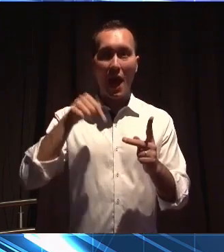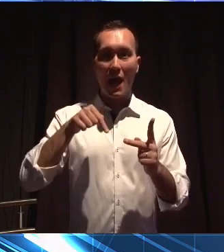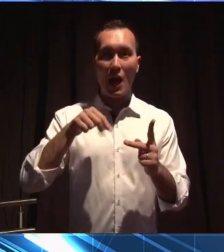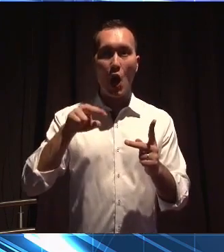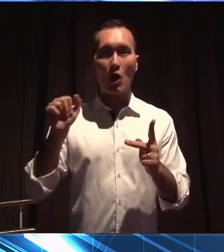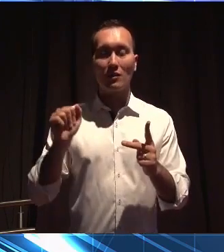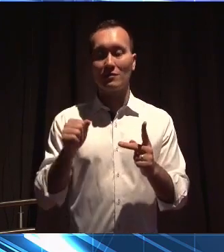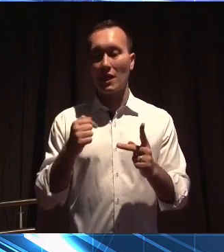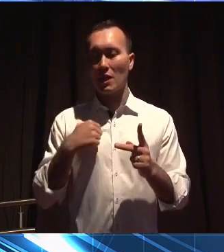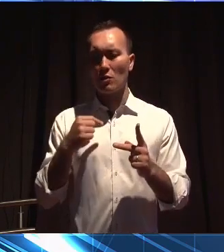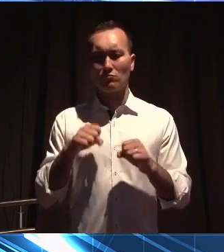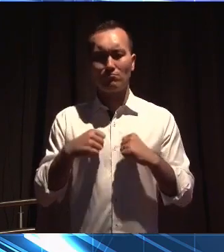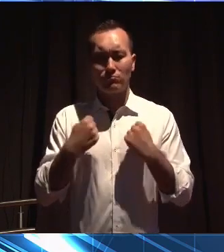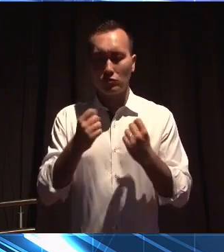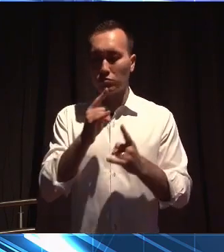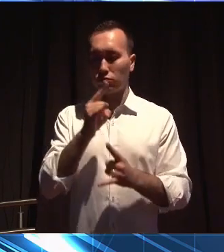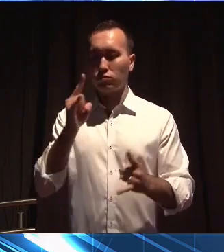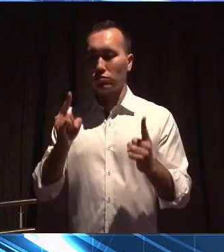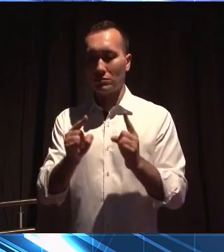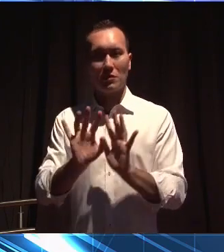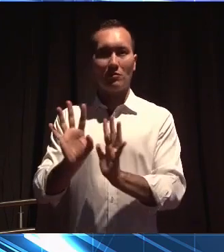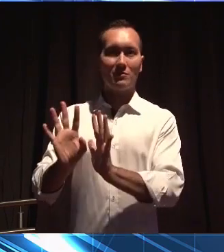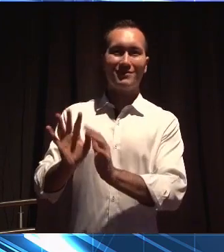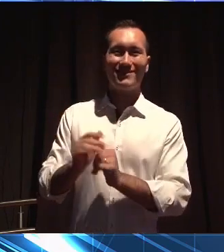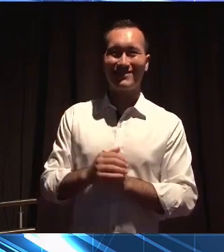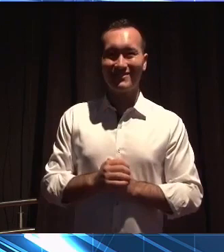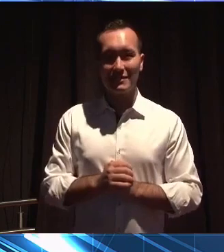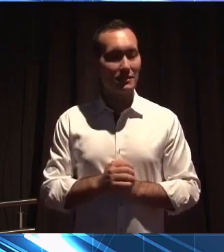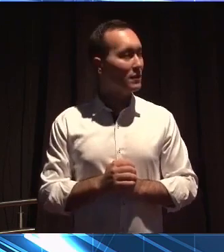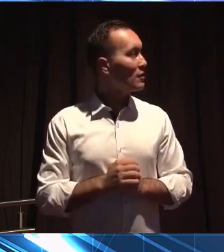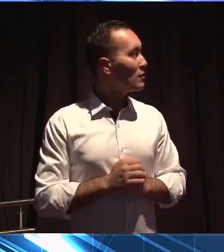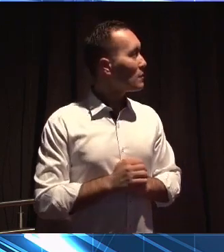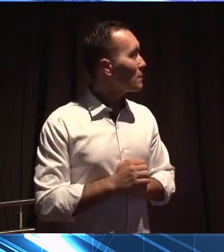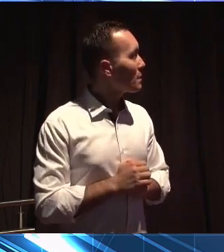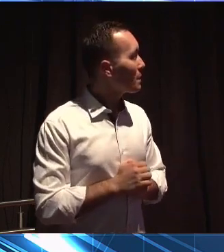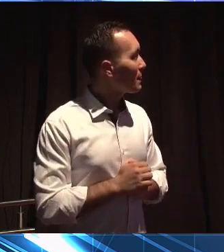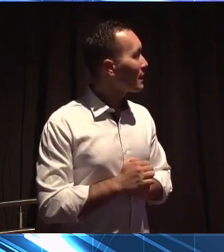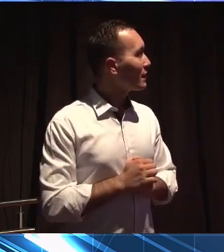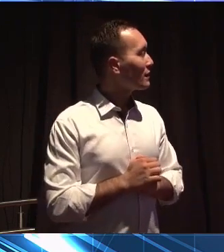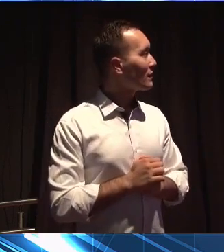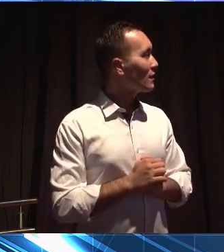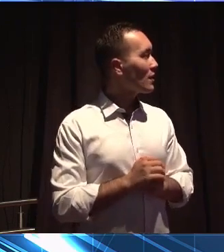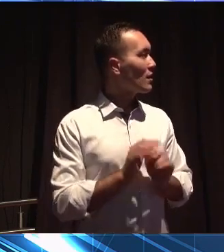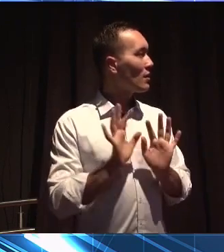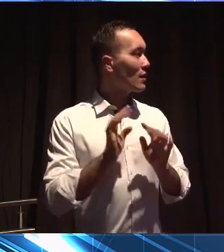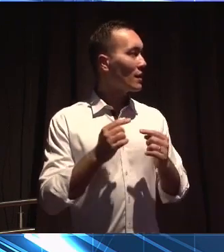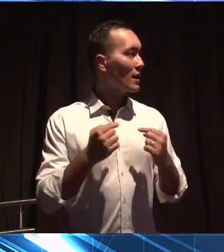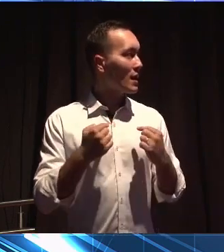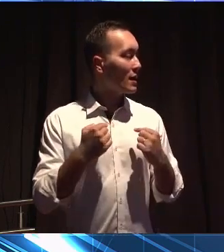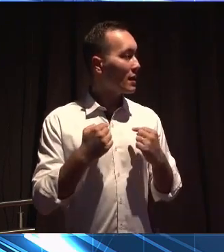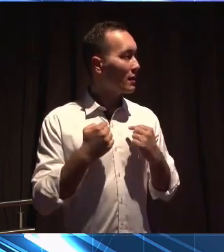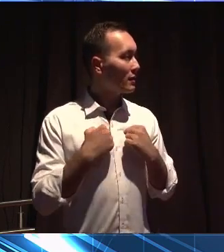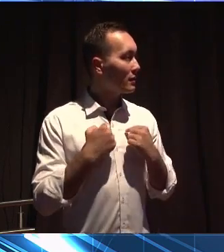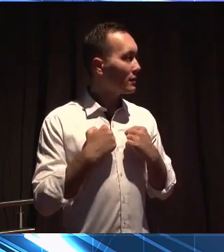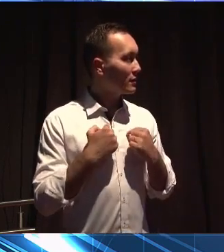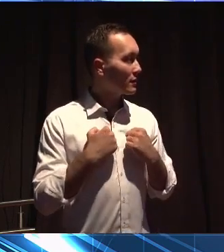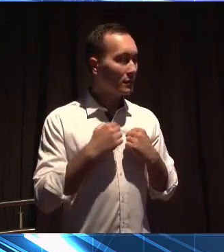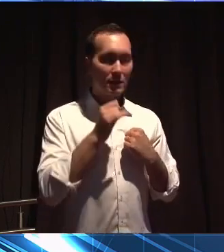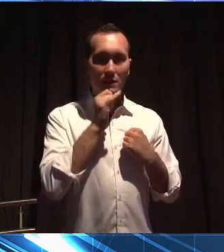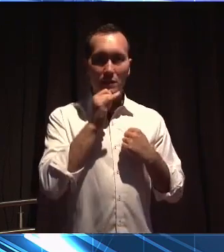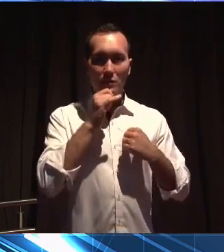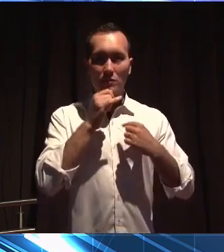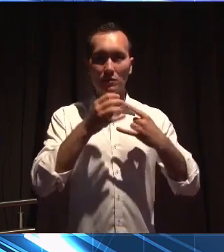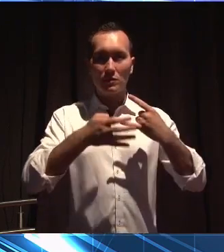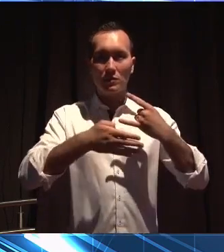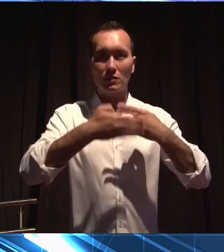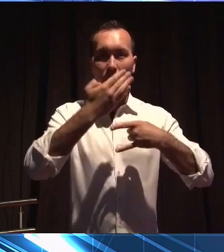fato, tem template do TDC. Eles te mandam um negócio maravilhoso. Eu ainda não sei montar um PowerPoint, tá? Então